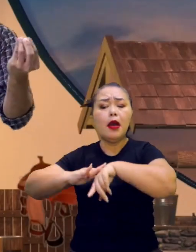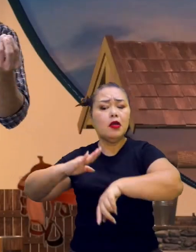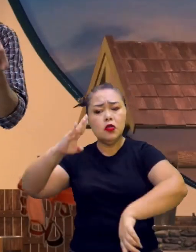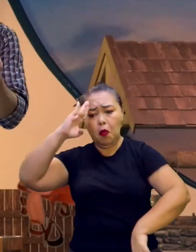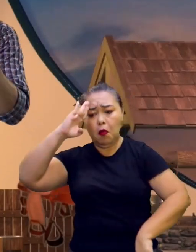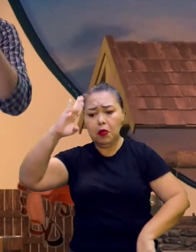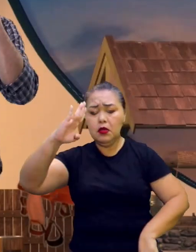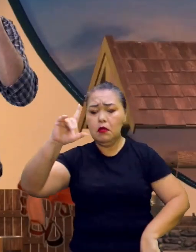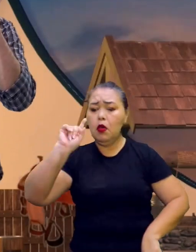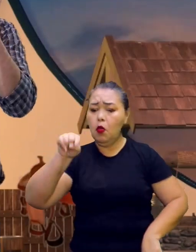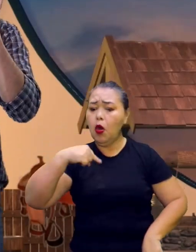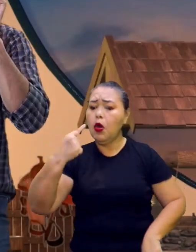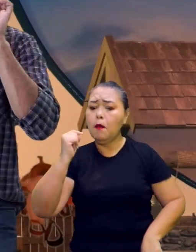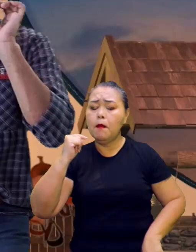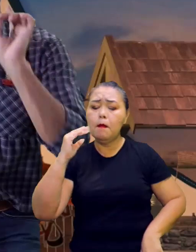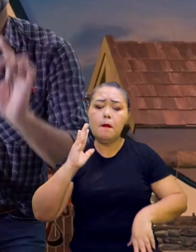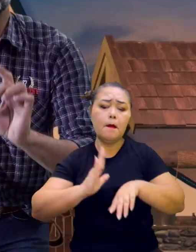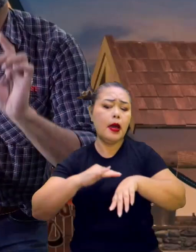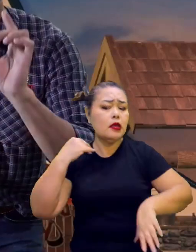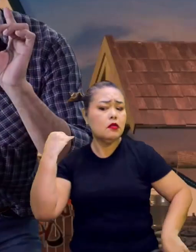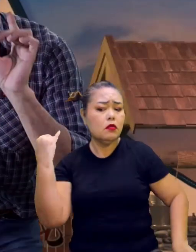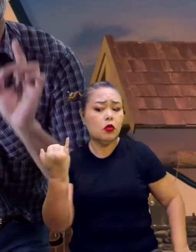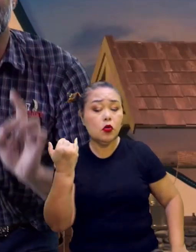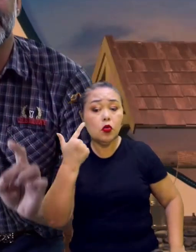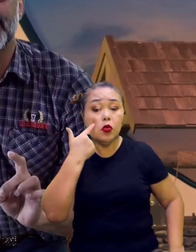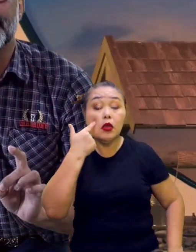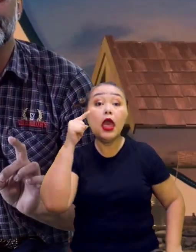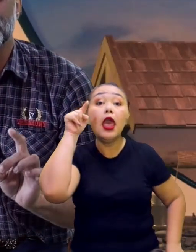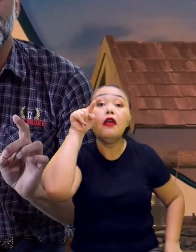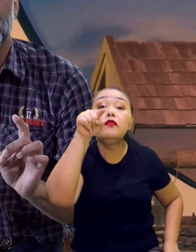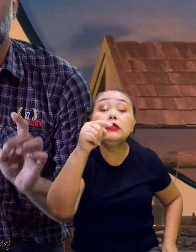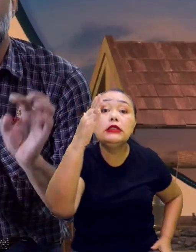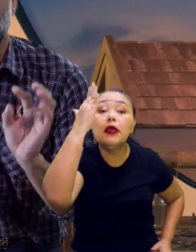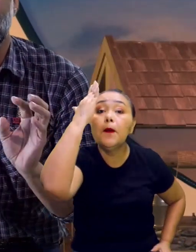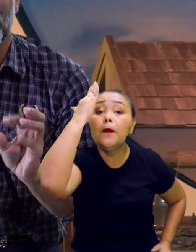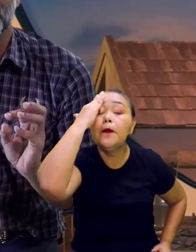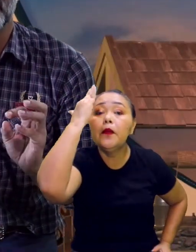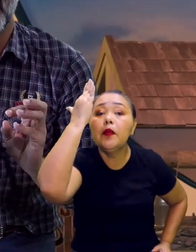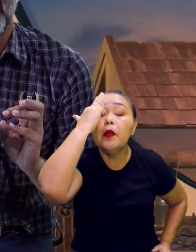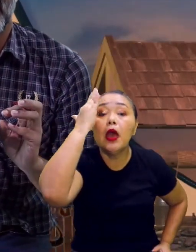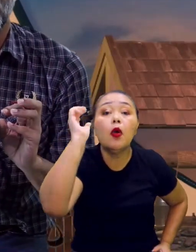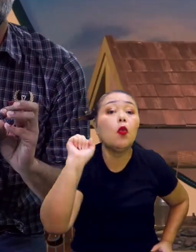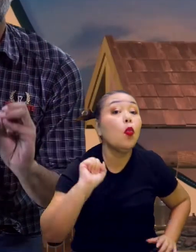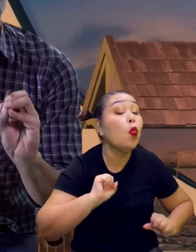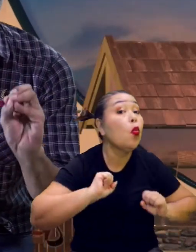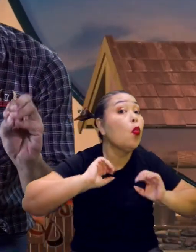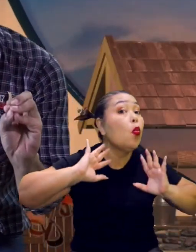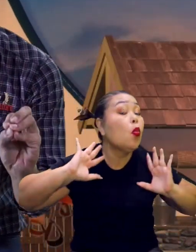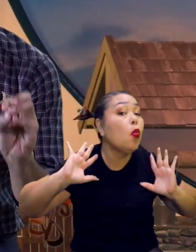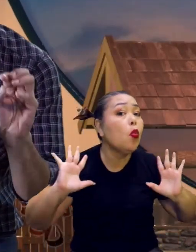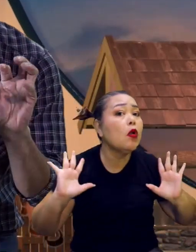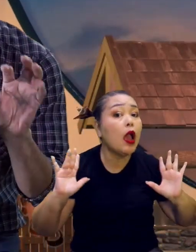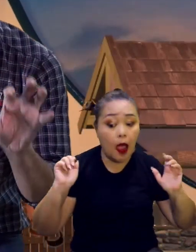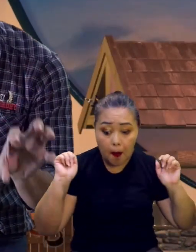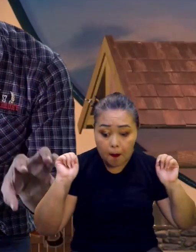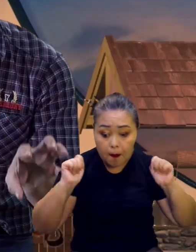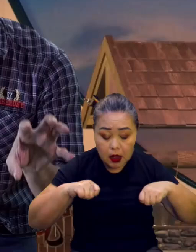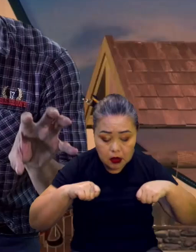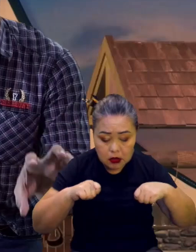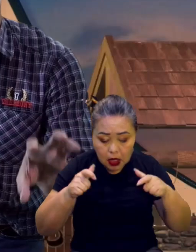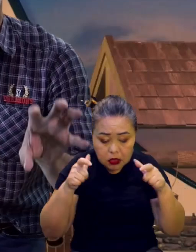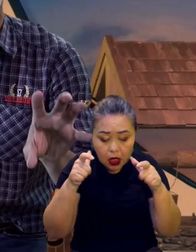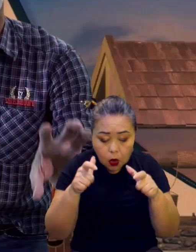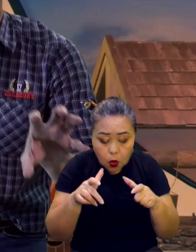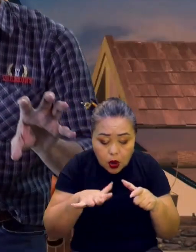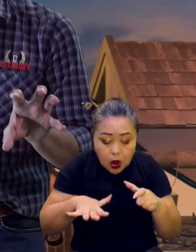atividades, é você compreender qual é o potencial de uma